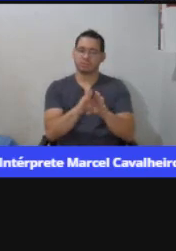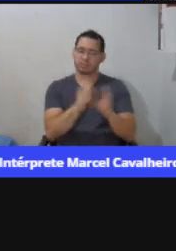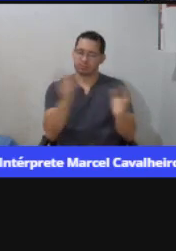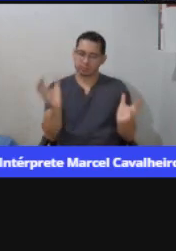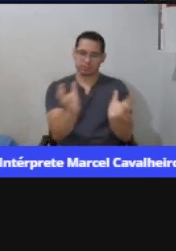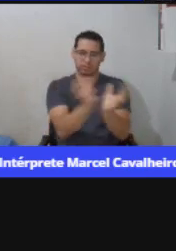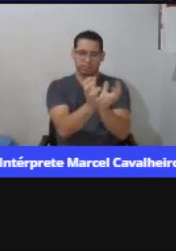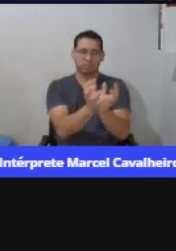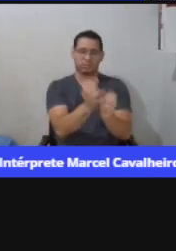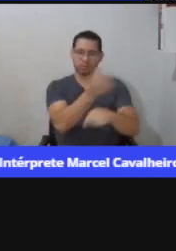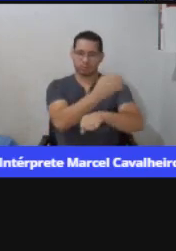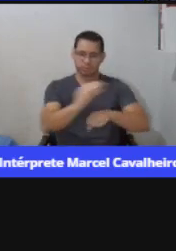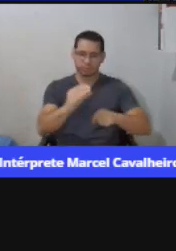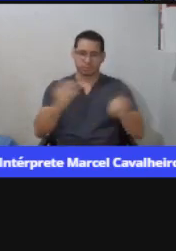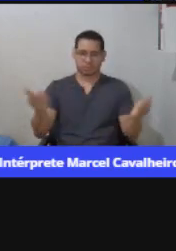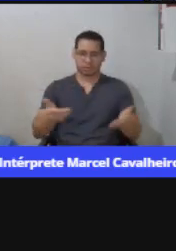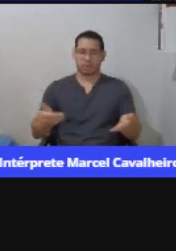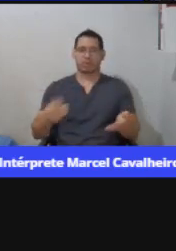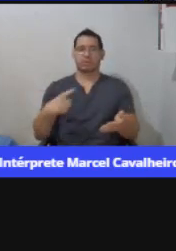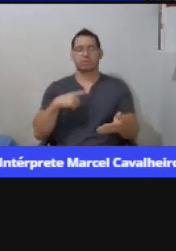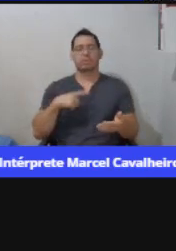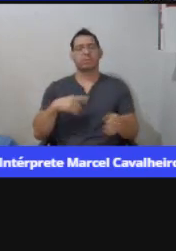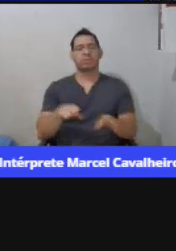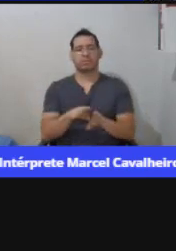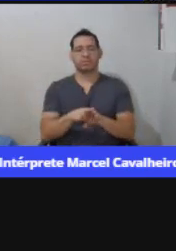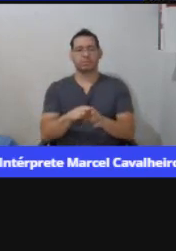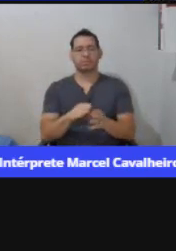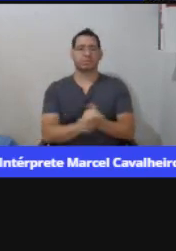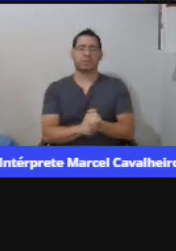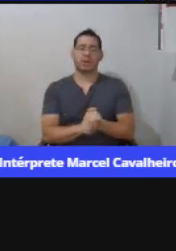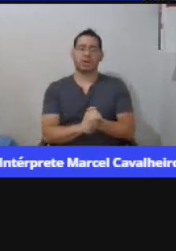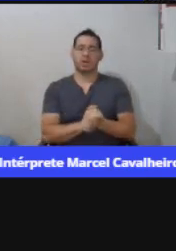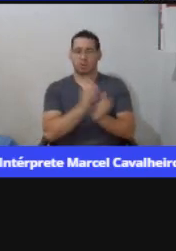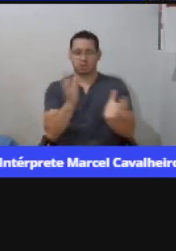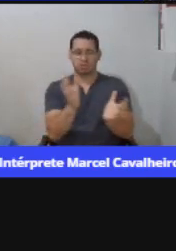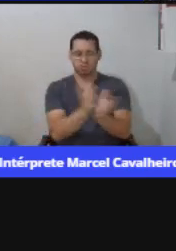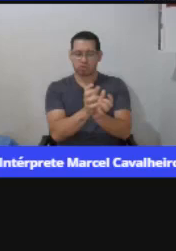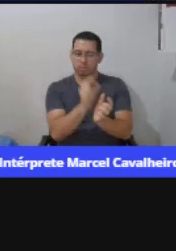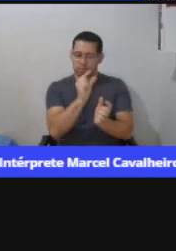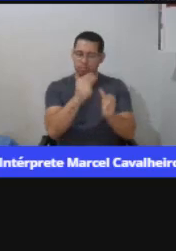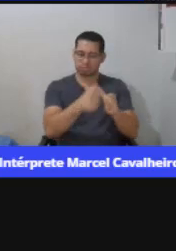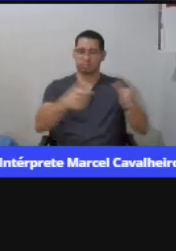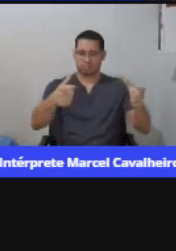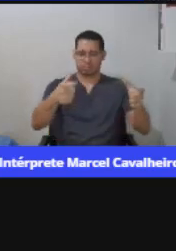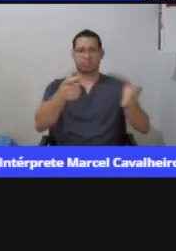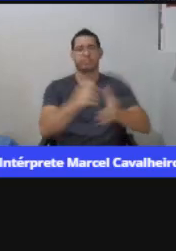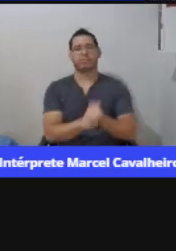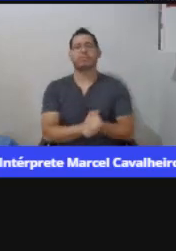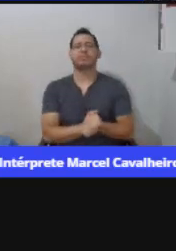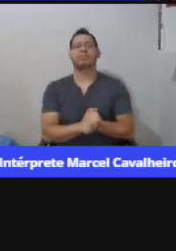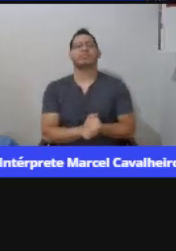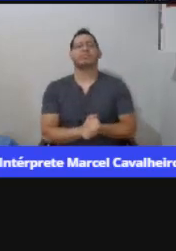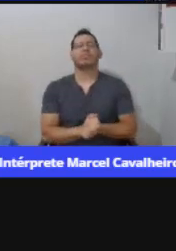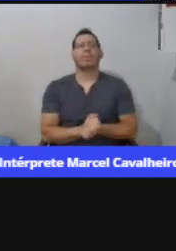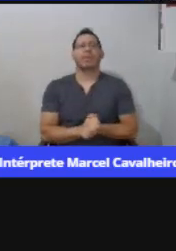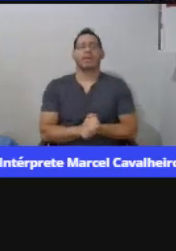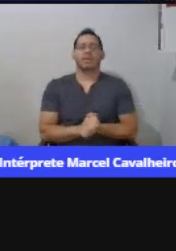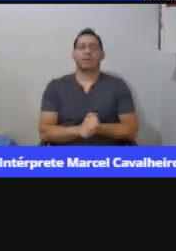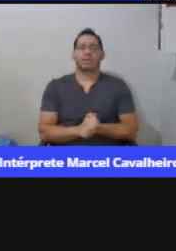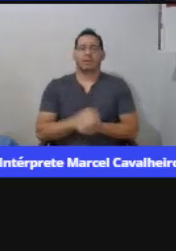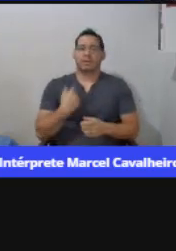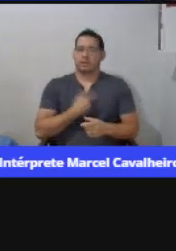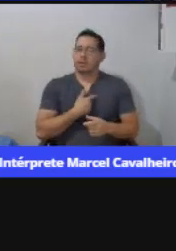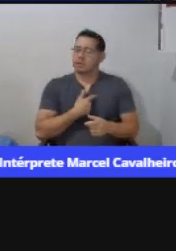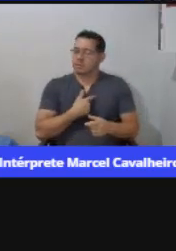ciências, hoje nós temos um grupo um pouquinho maior e a gente está, assim, à